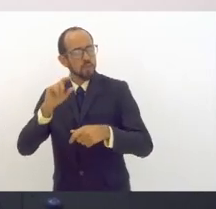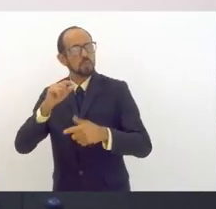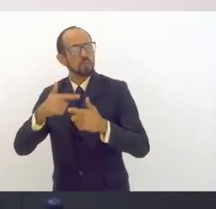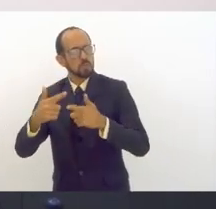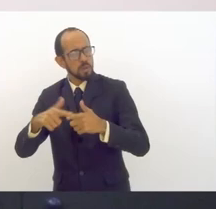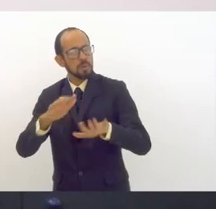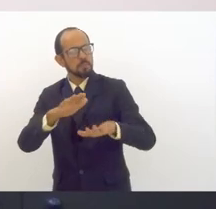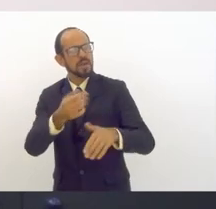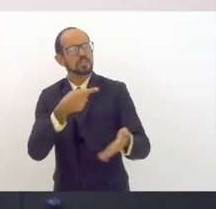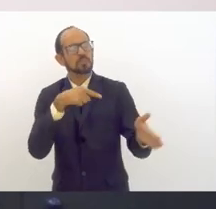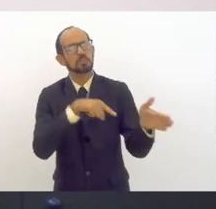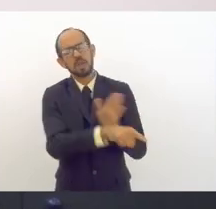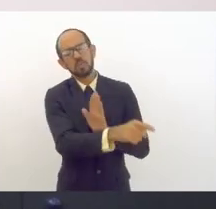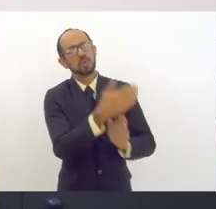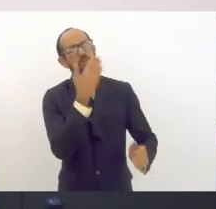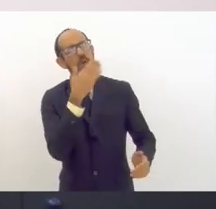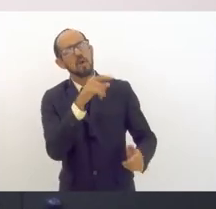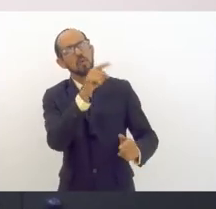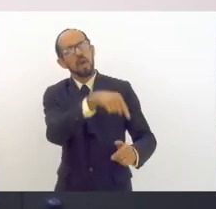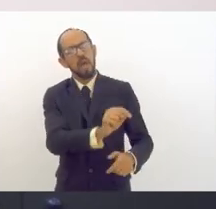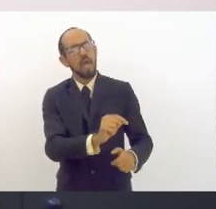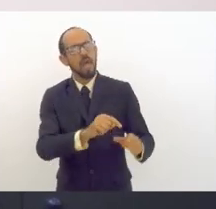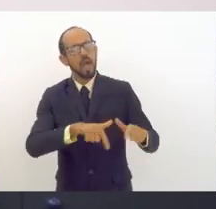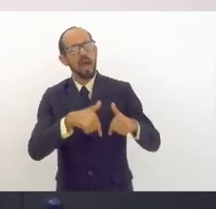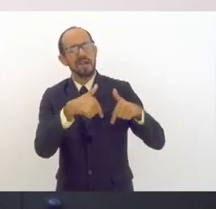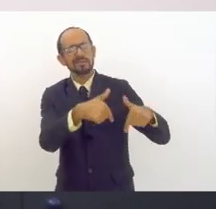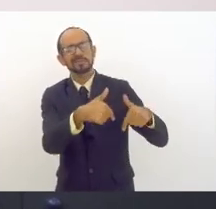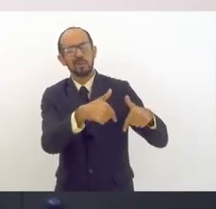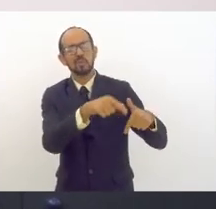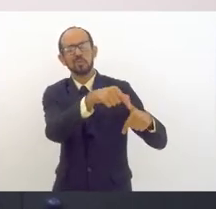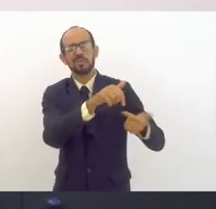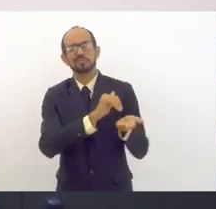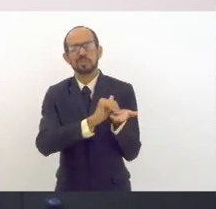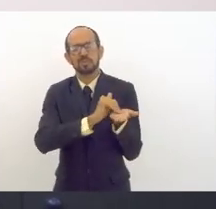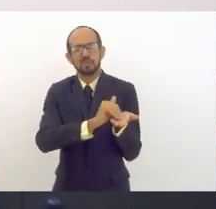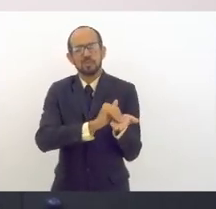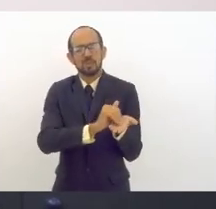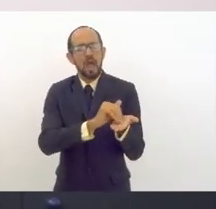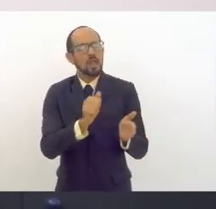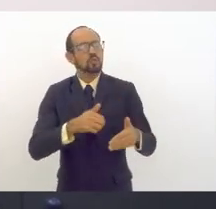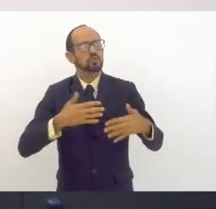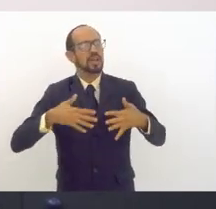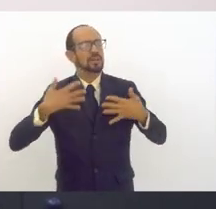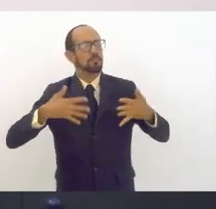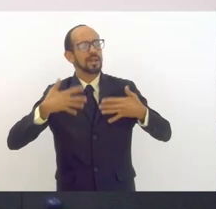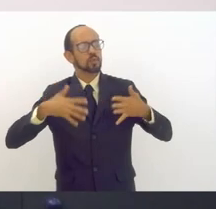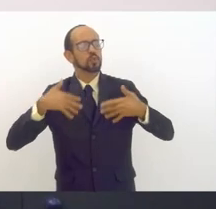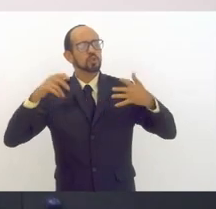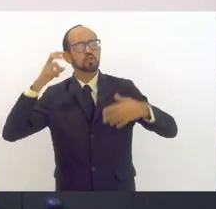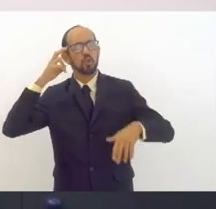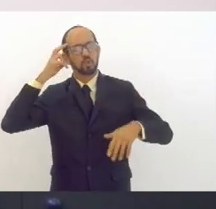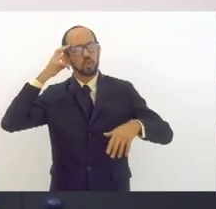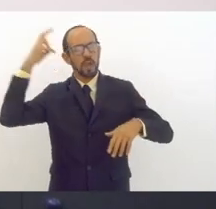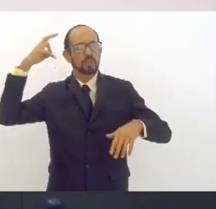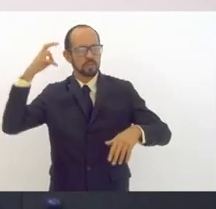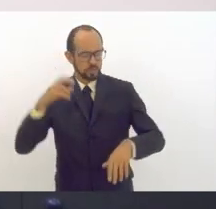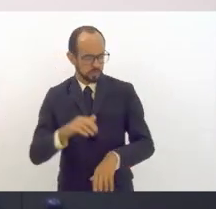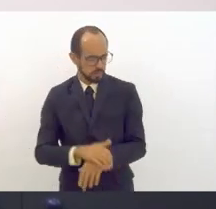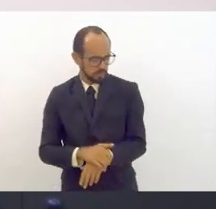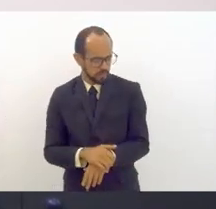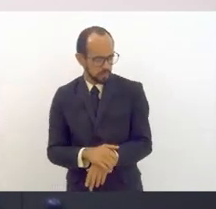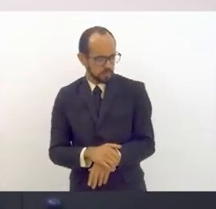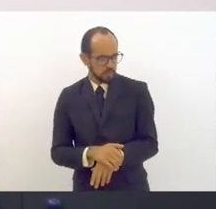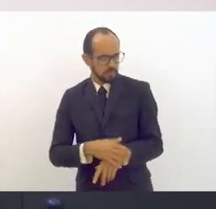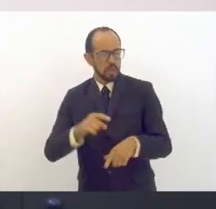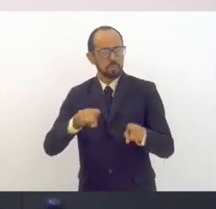posição da SEDUC. Como a SEDUC vê o lugar da animação cultural nas escolas estaduais, sobretudo na perspectiva da retomada